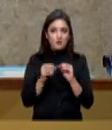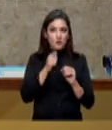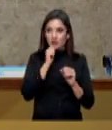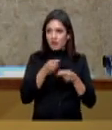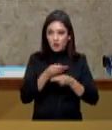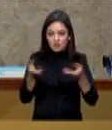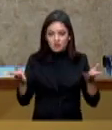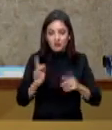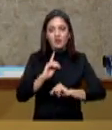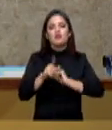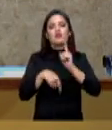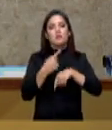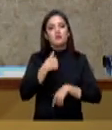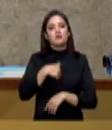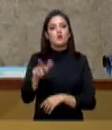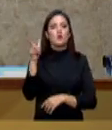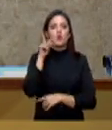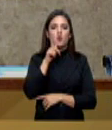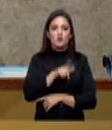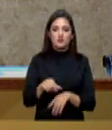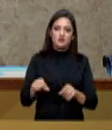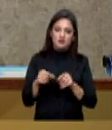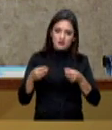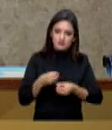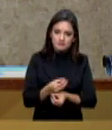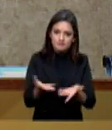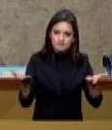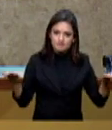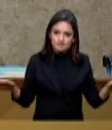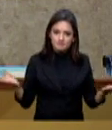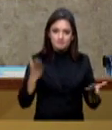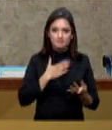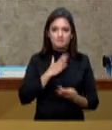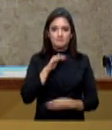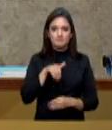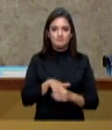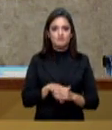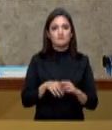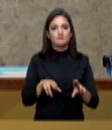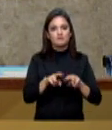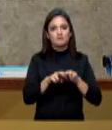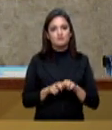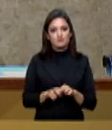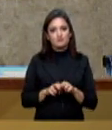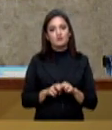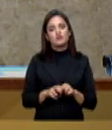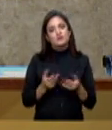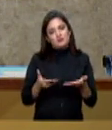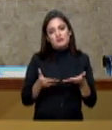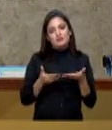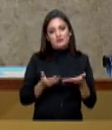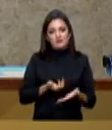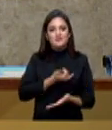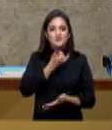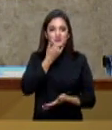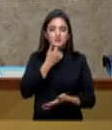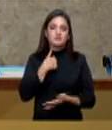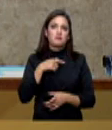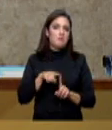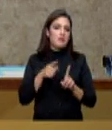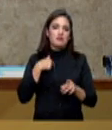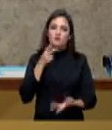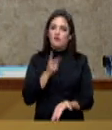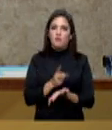mas depois conseguir fazer a distribuição e por isso que eu peço todas as gêmeas para manter